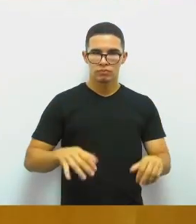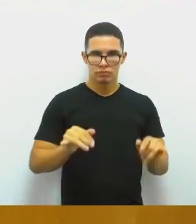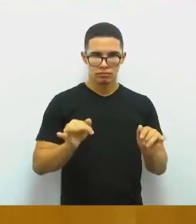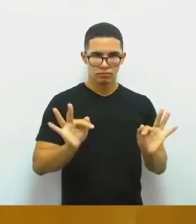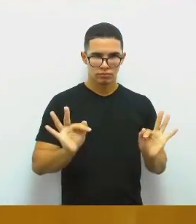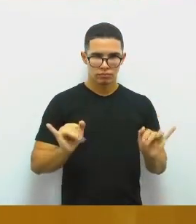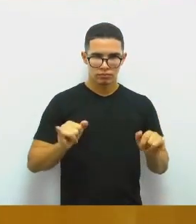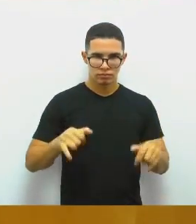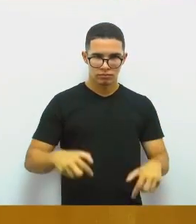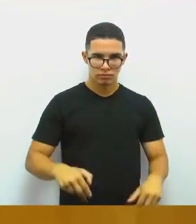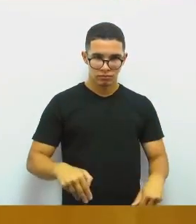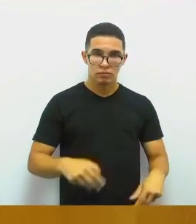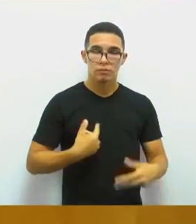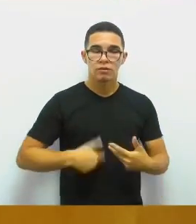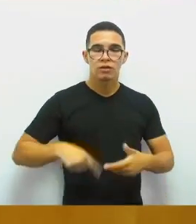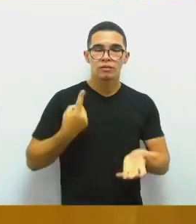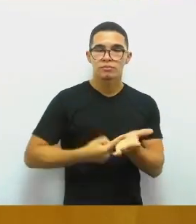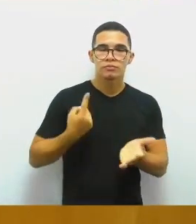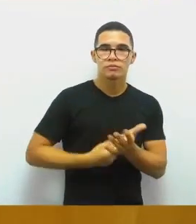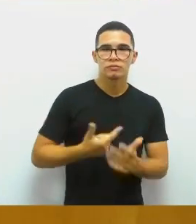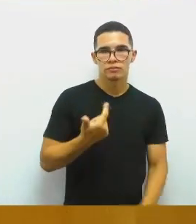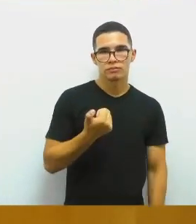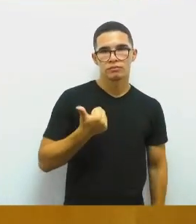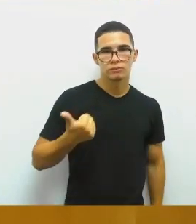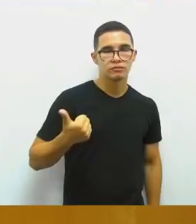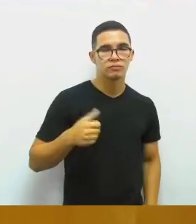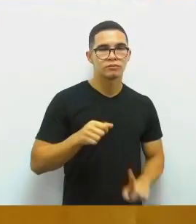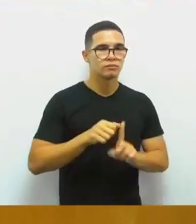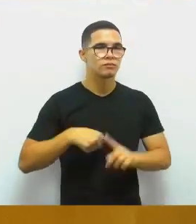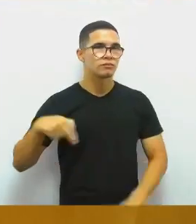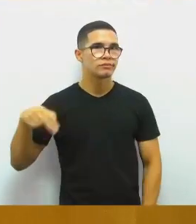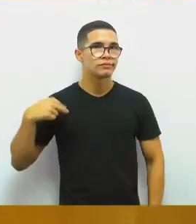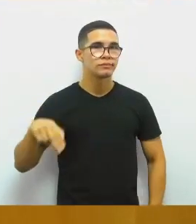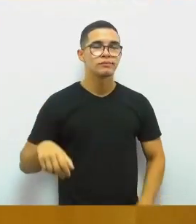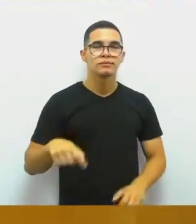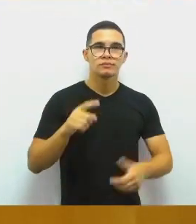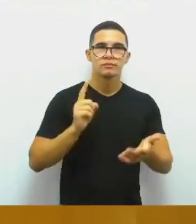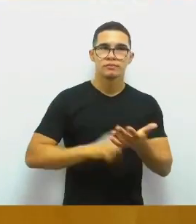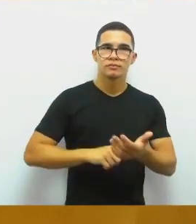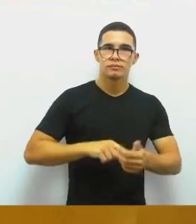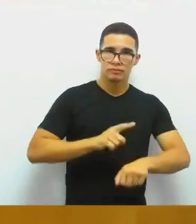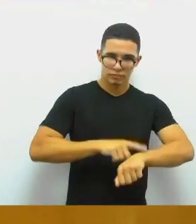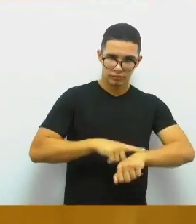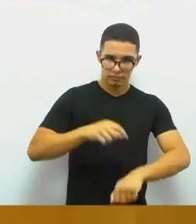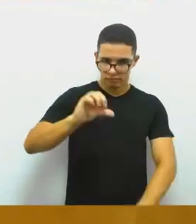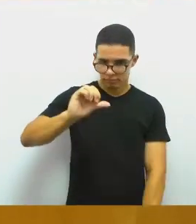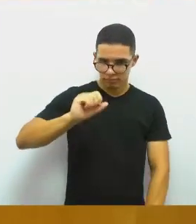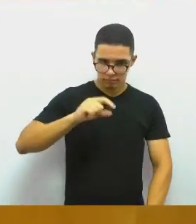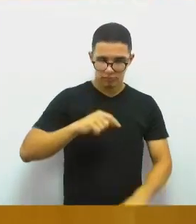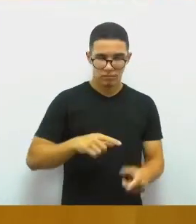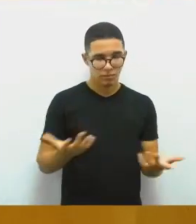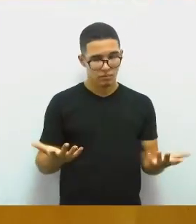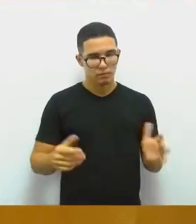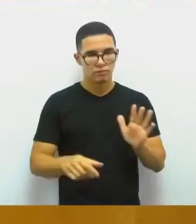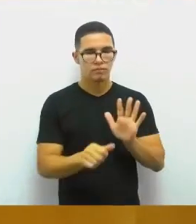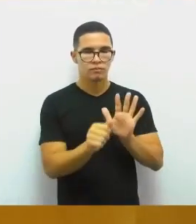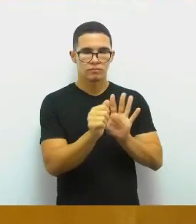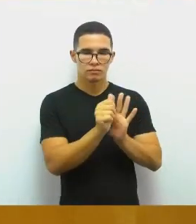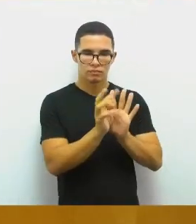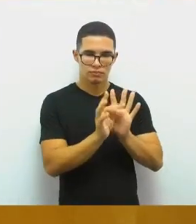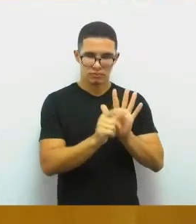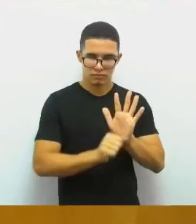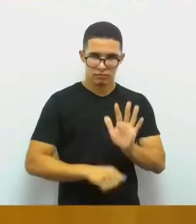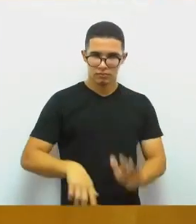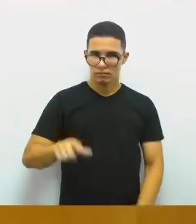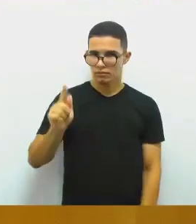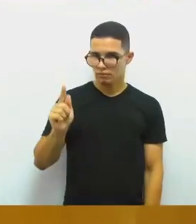a próxima para o dia 21 de novembro de 2024, às 9 horas, e para constar, foi lavada esta ata, que Graciane Caroline